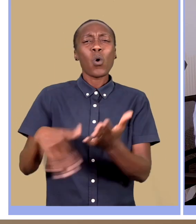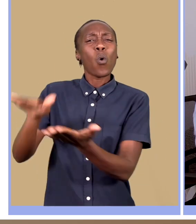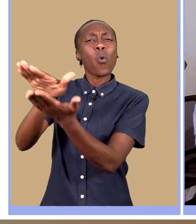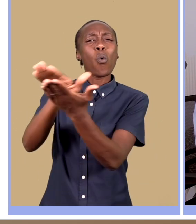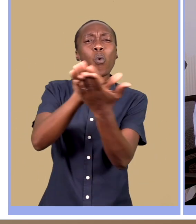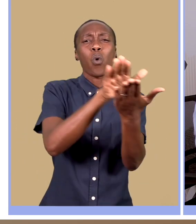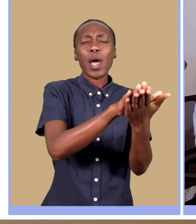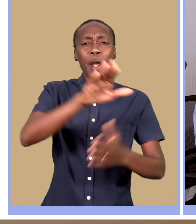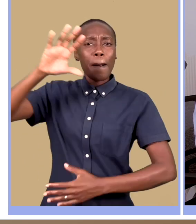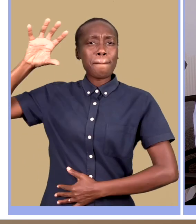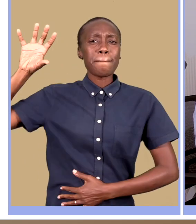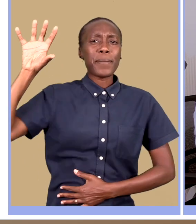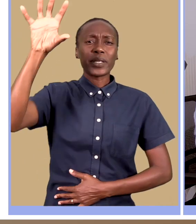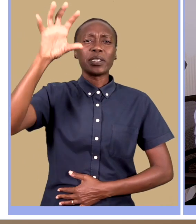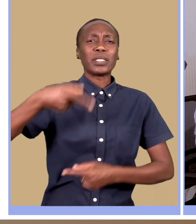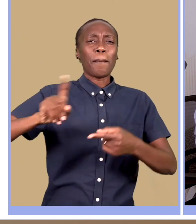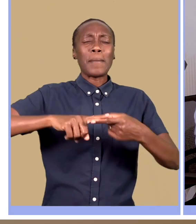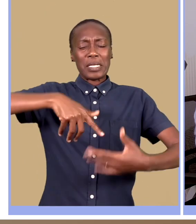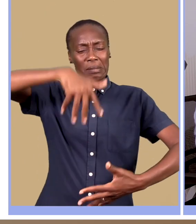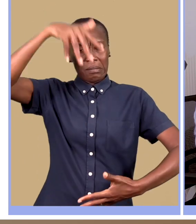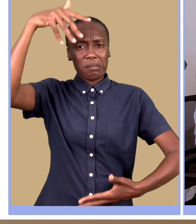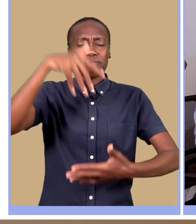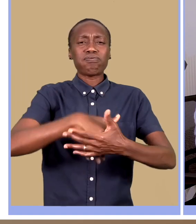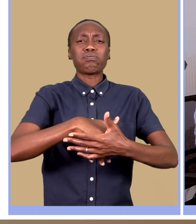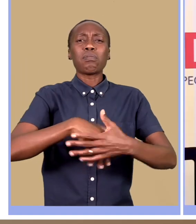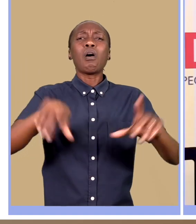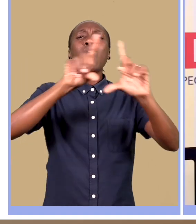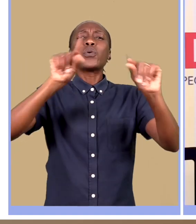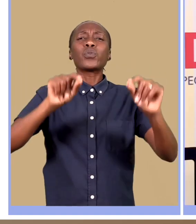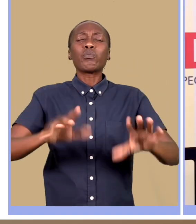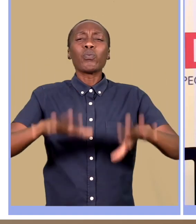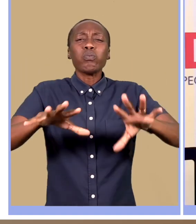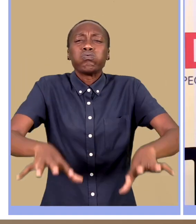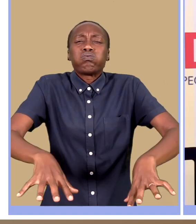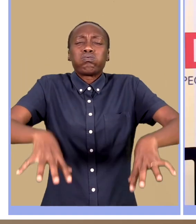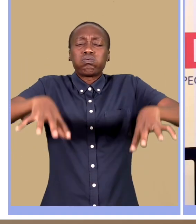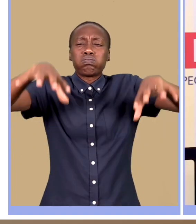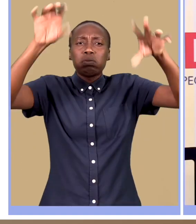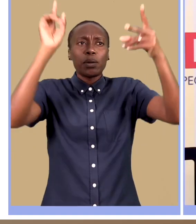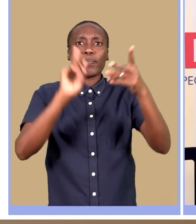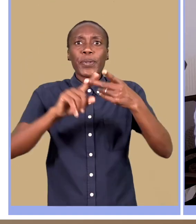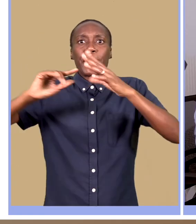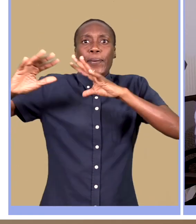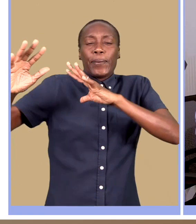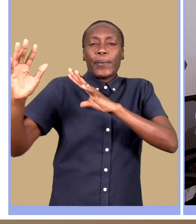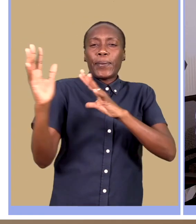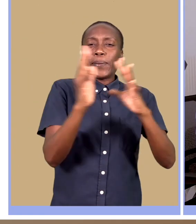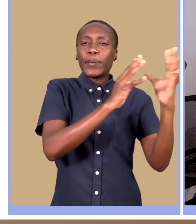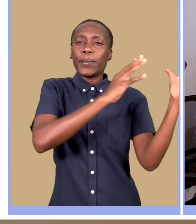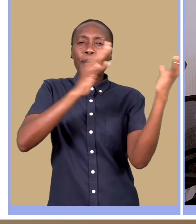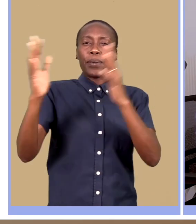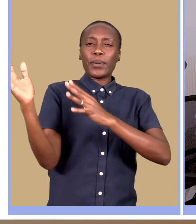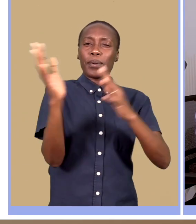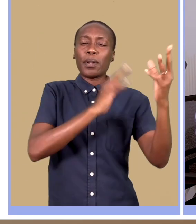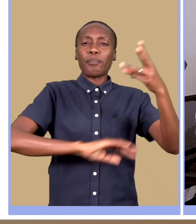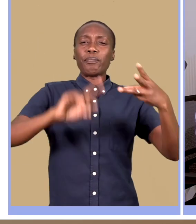menos nesses pontos do país, mais afetados pelas cheias, ciclones, etc.